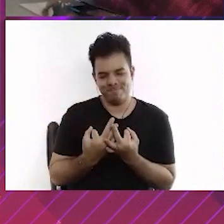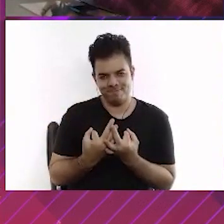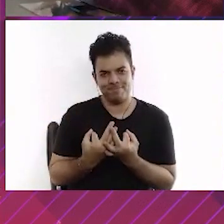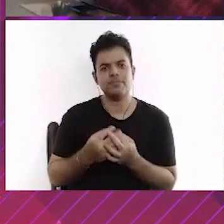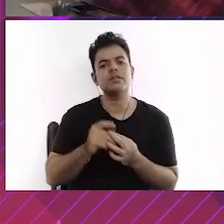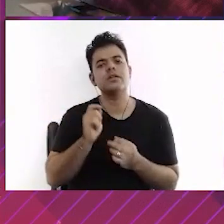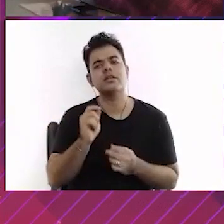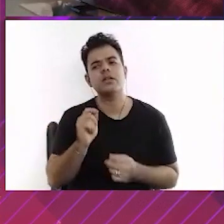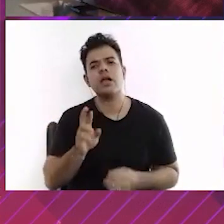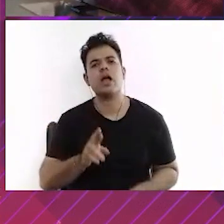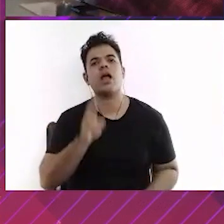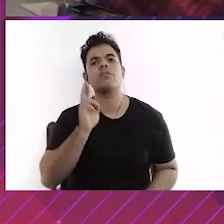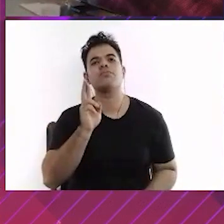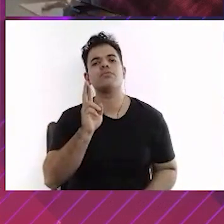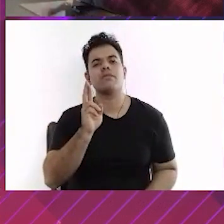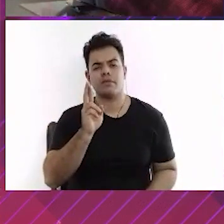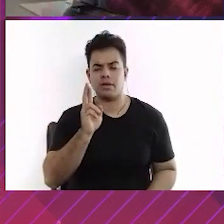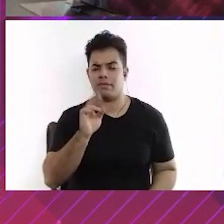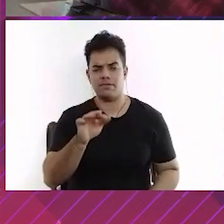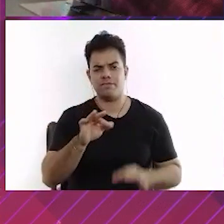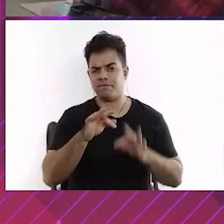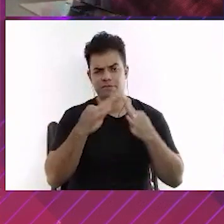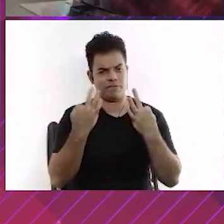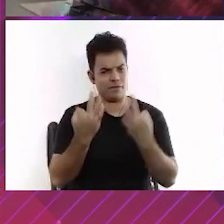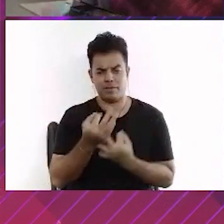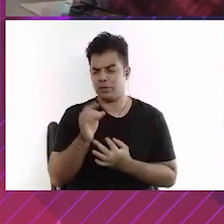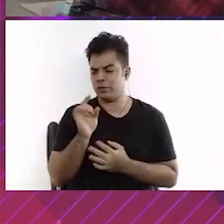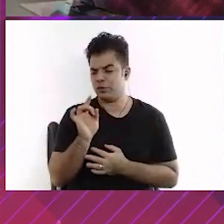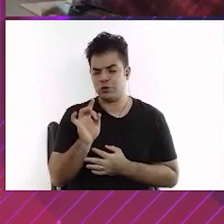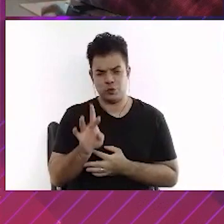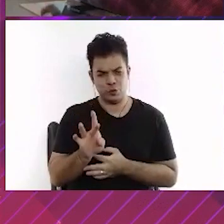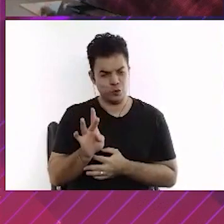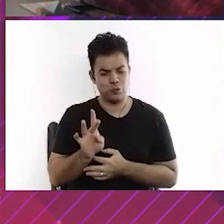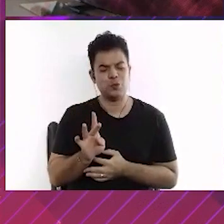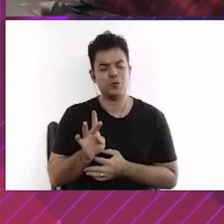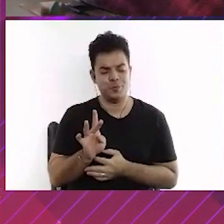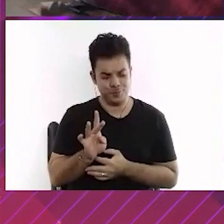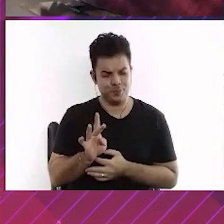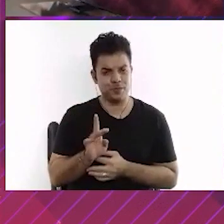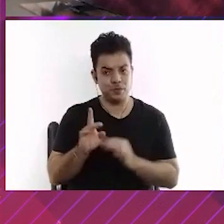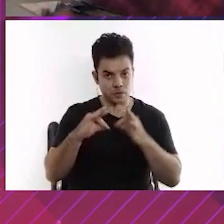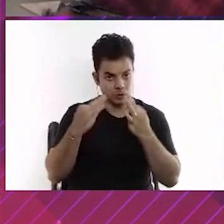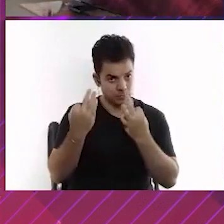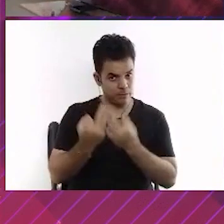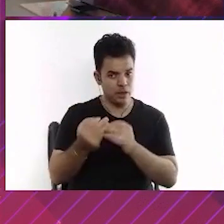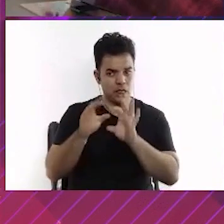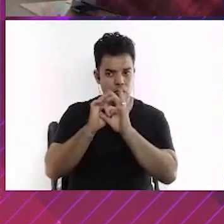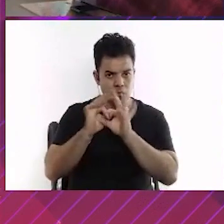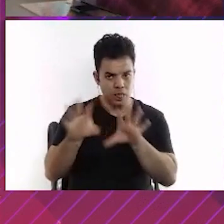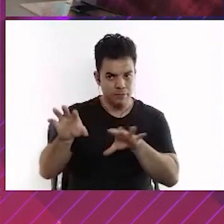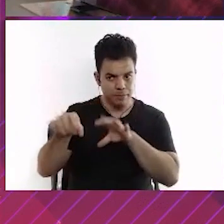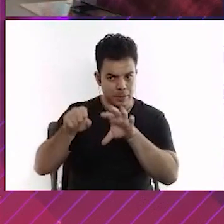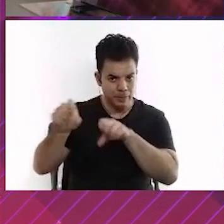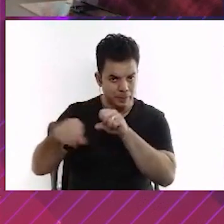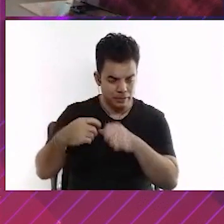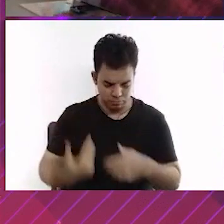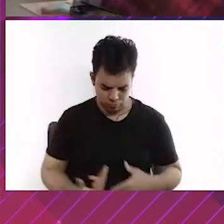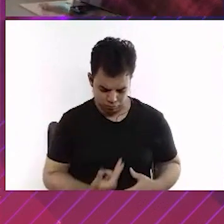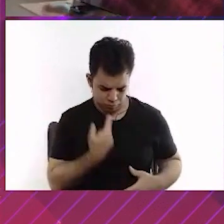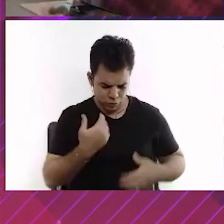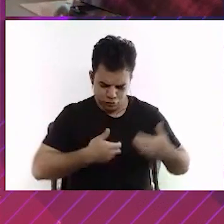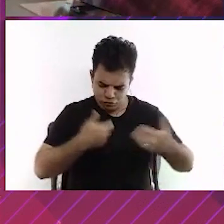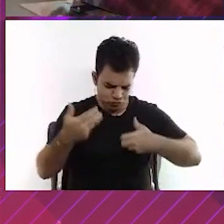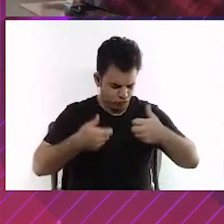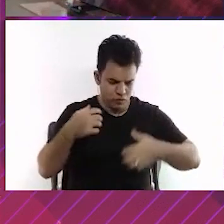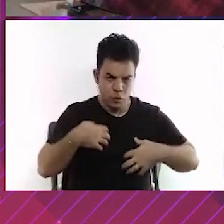não é o familiar. Então, os familiares autorizando, o ciclo é